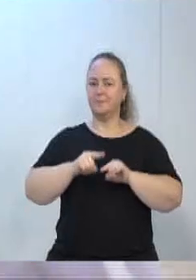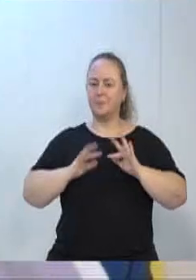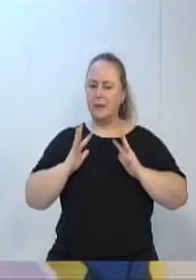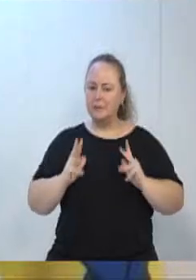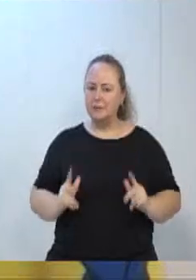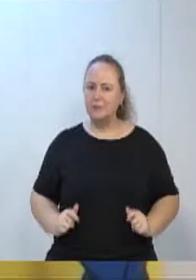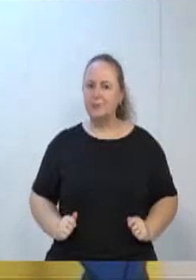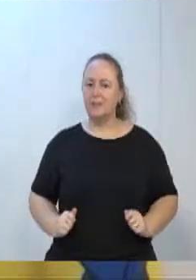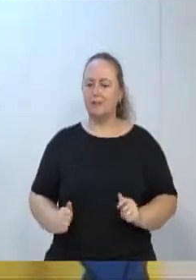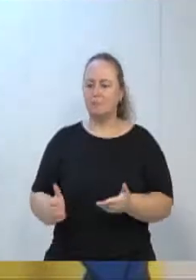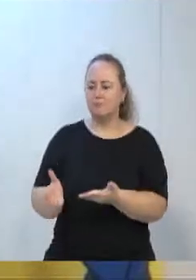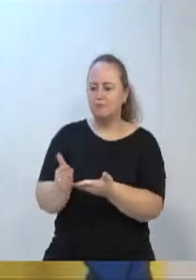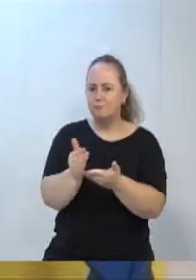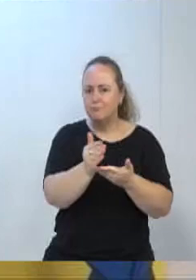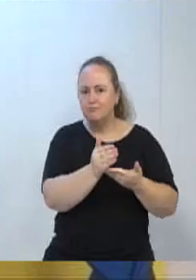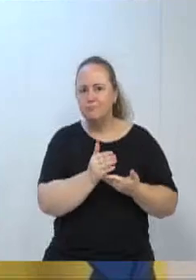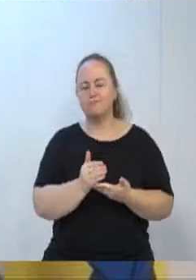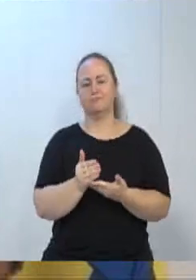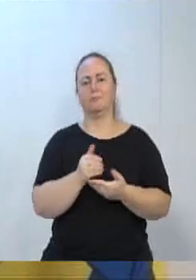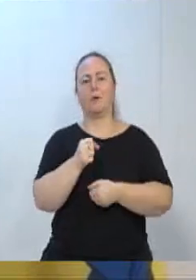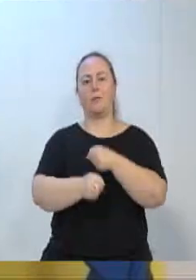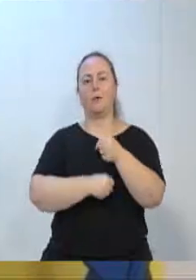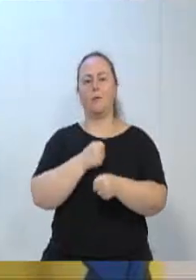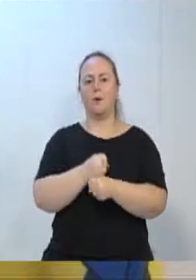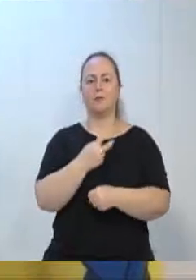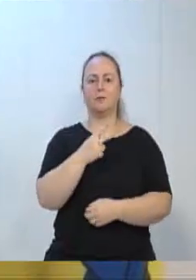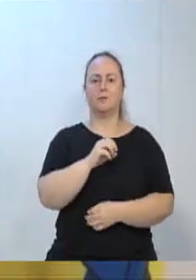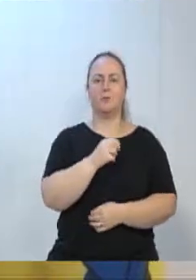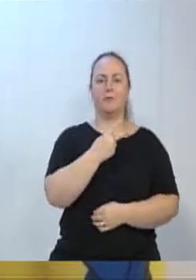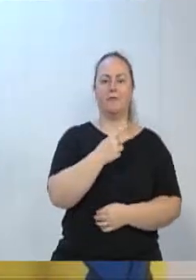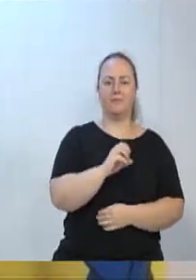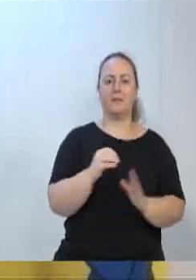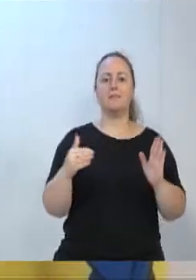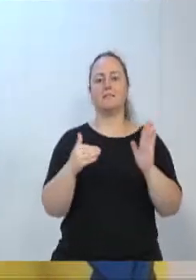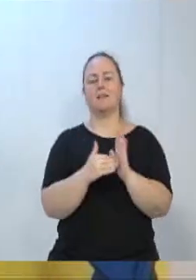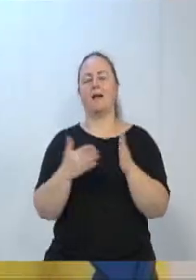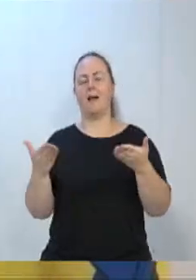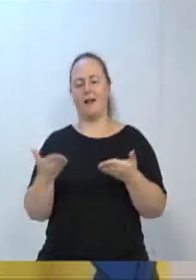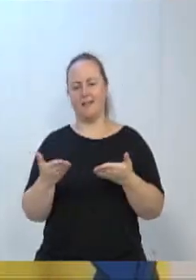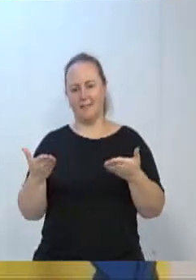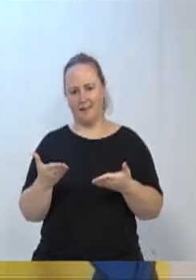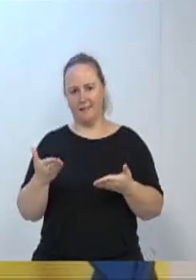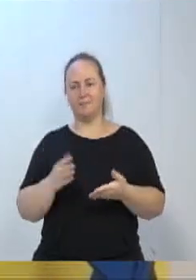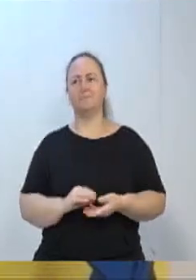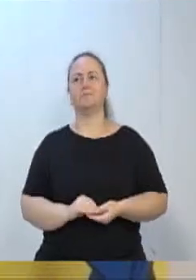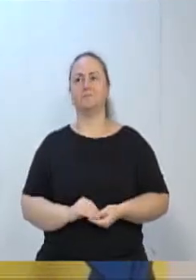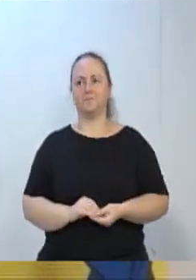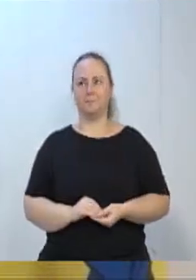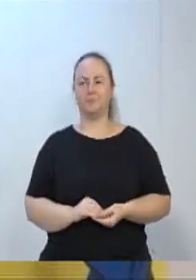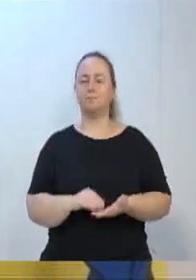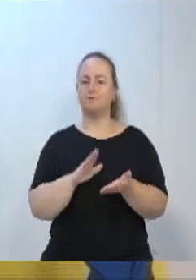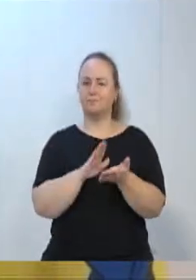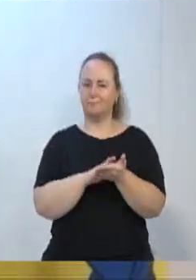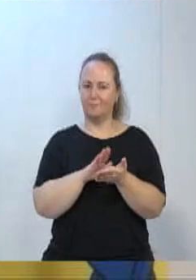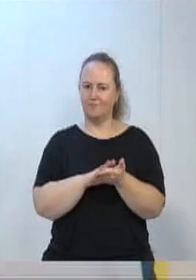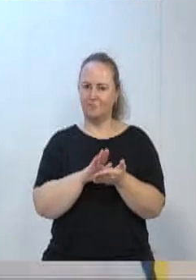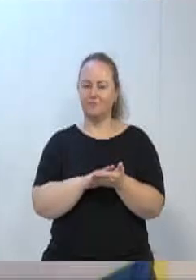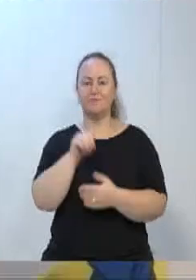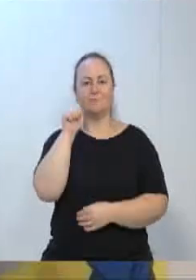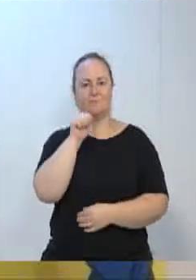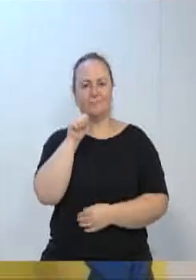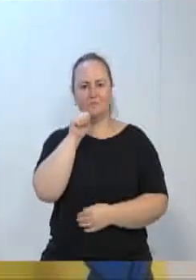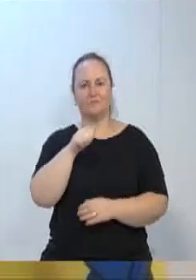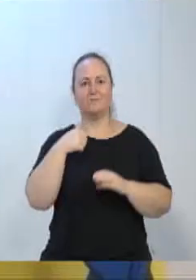colhidos nesse período aí de 2020, 2021 até agora. Parabenizar as mulheres da Câmara